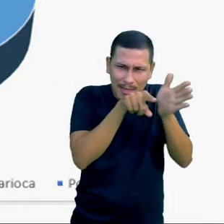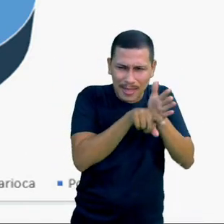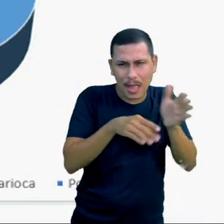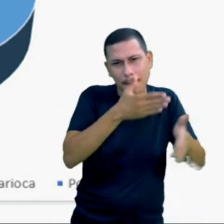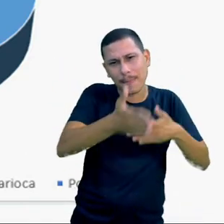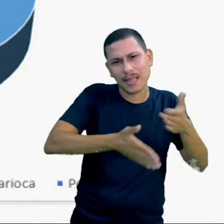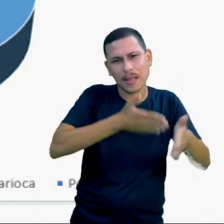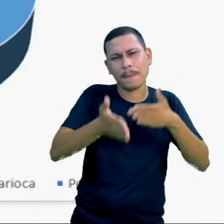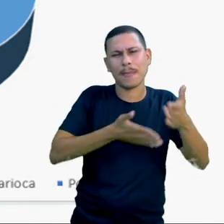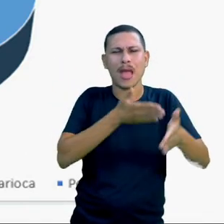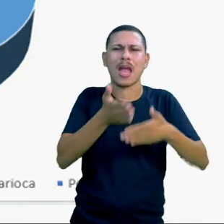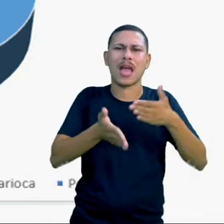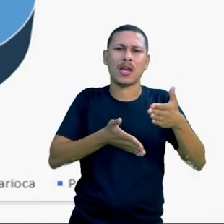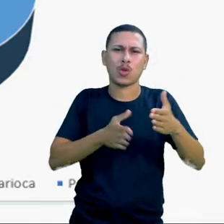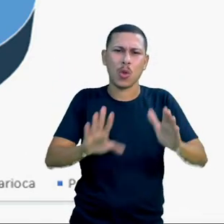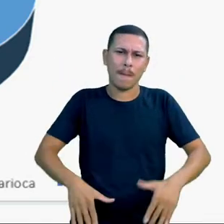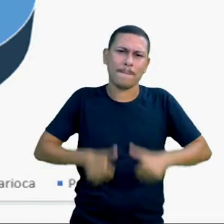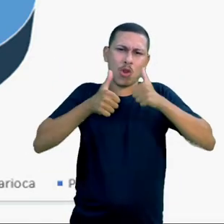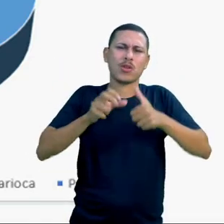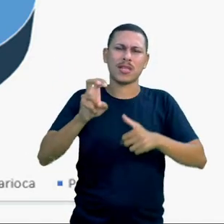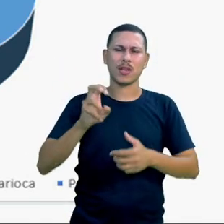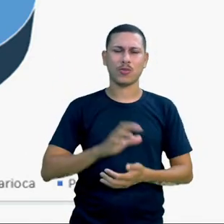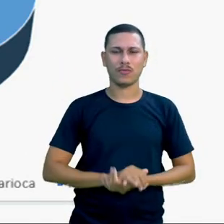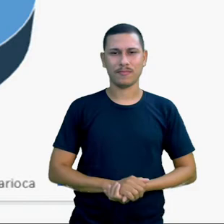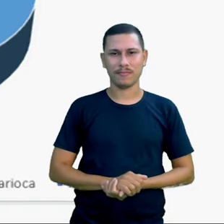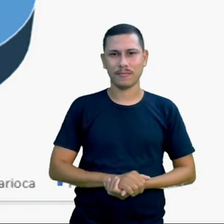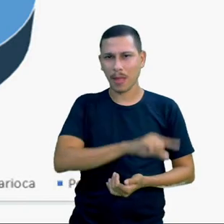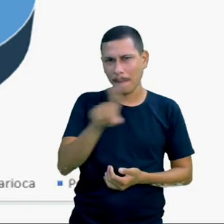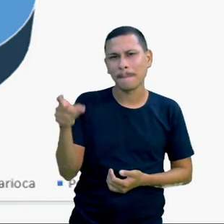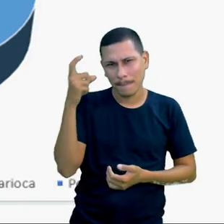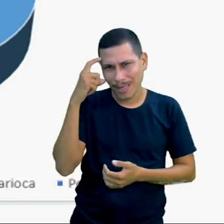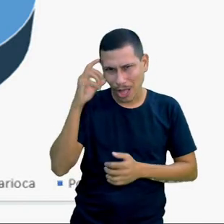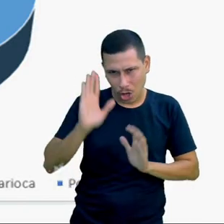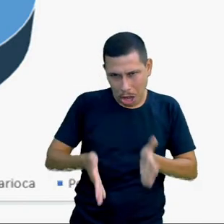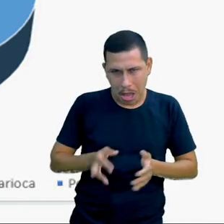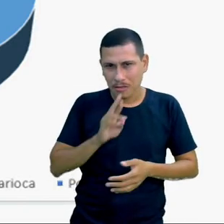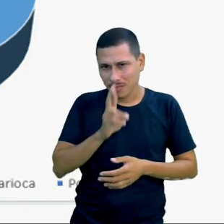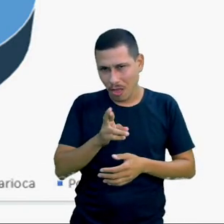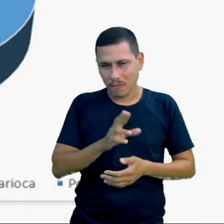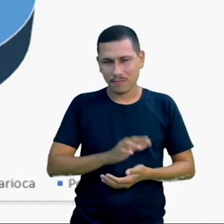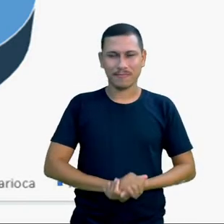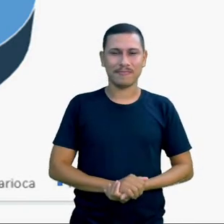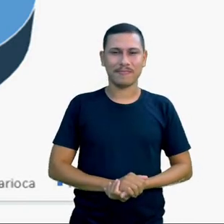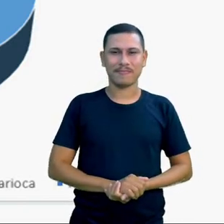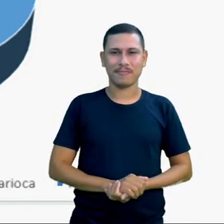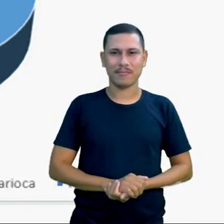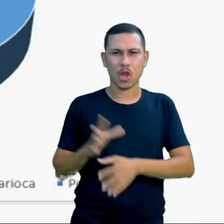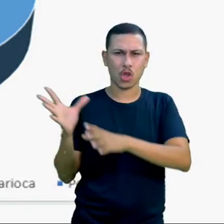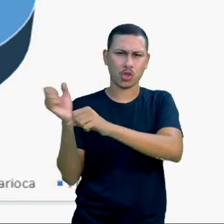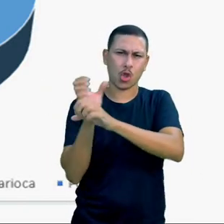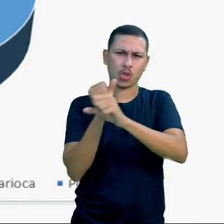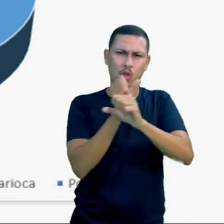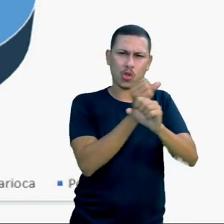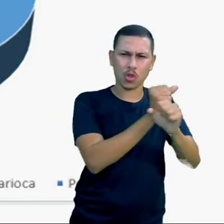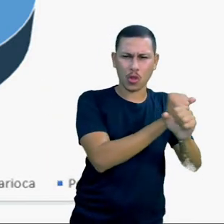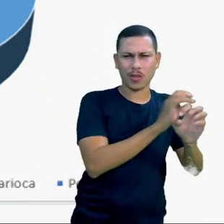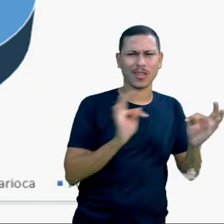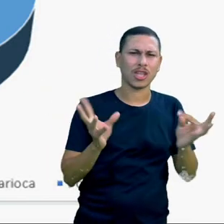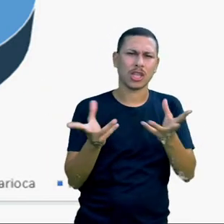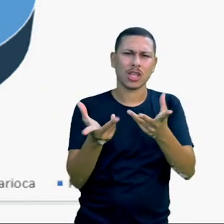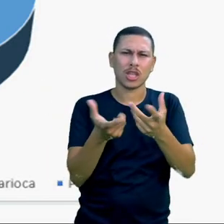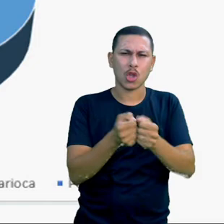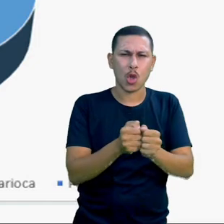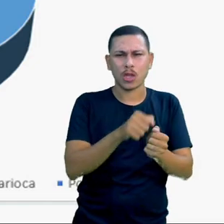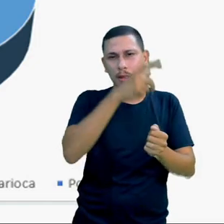lá, 10 segundos para vocês pensarem. Já pegaram o resultado? É um somatório de todos